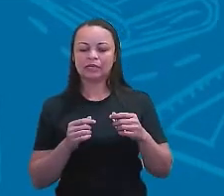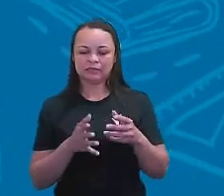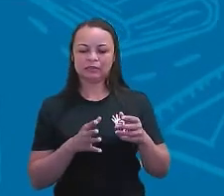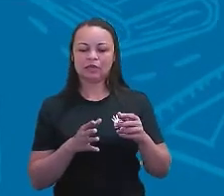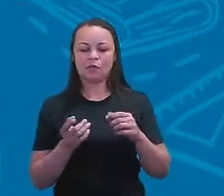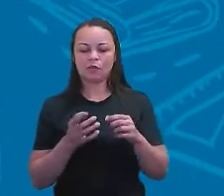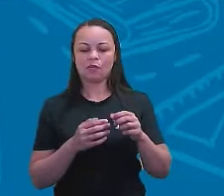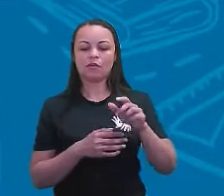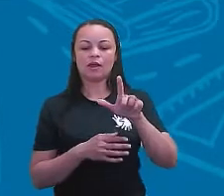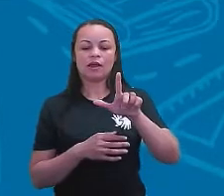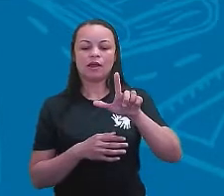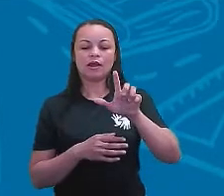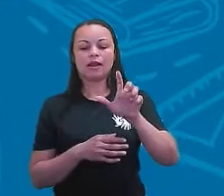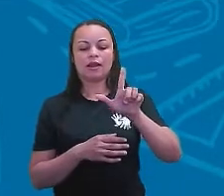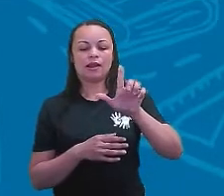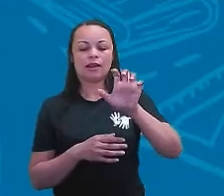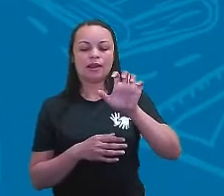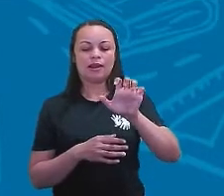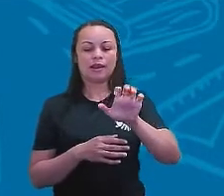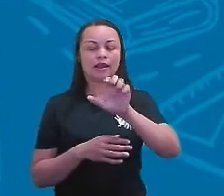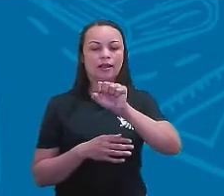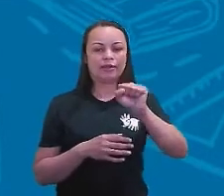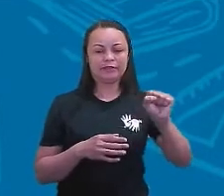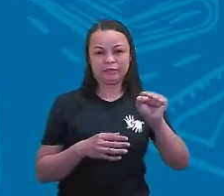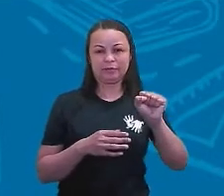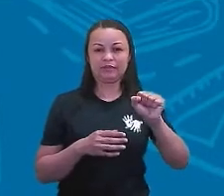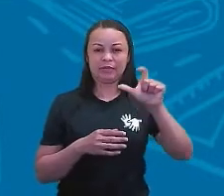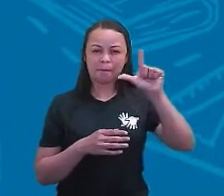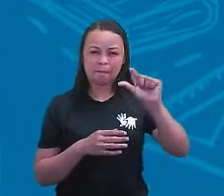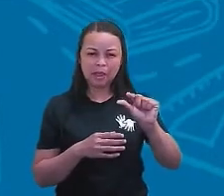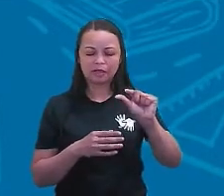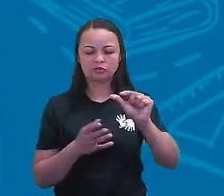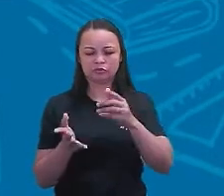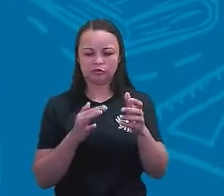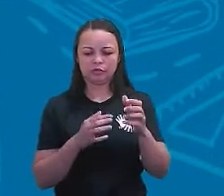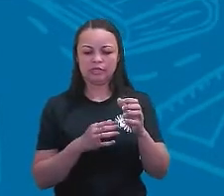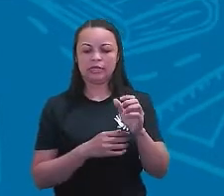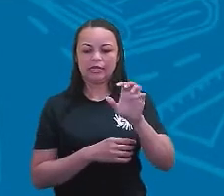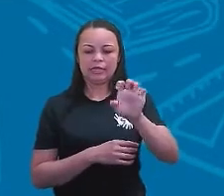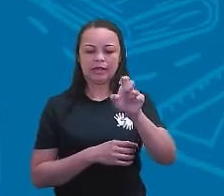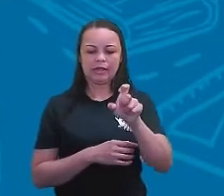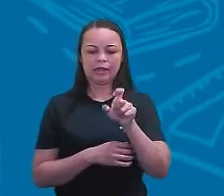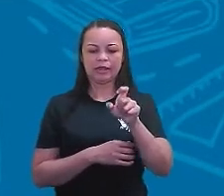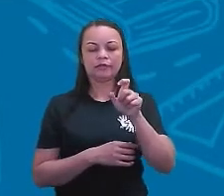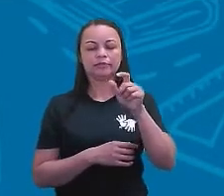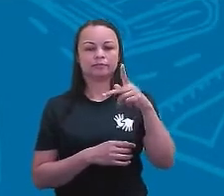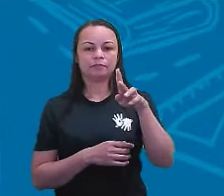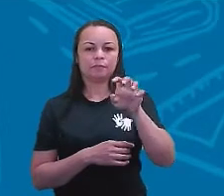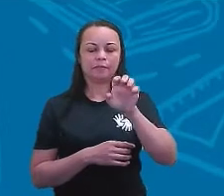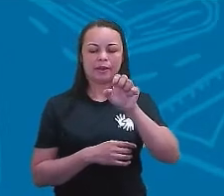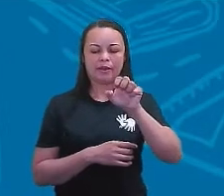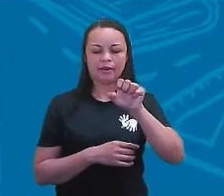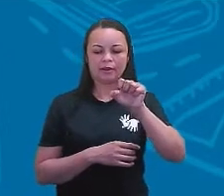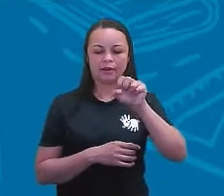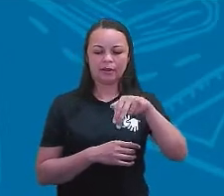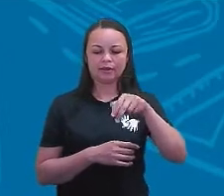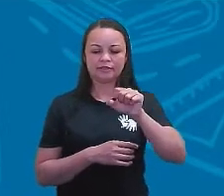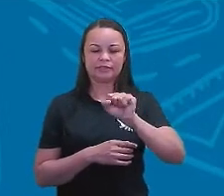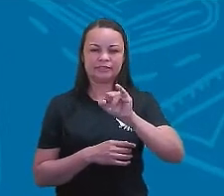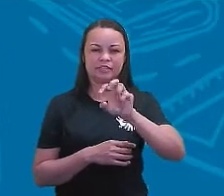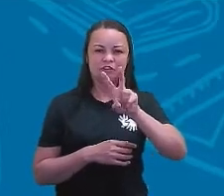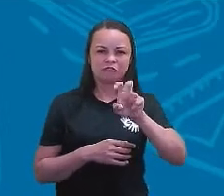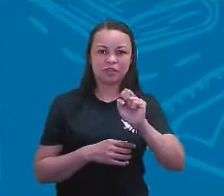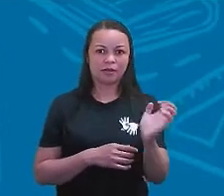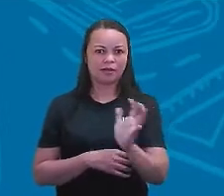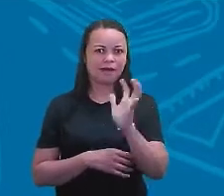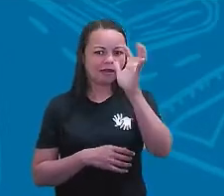menos, expensive, caro, e aí them é que. E aí a gente coloca caros no plural, claro, para seguir aí